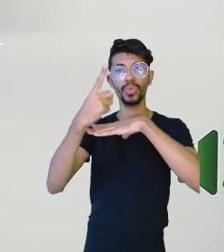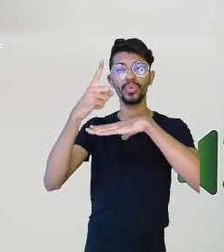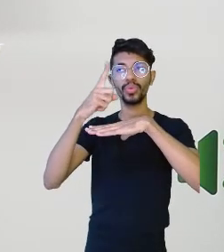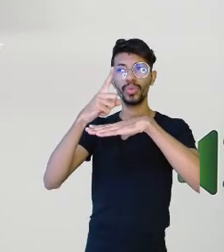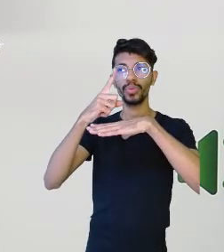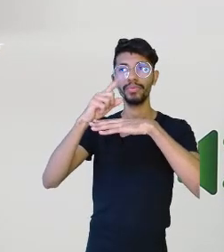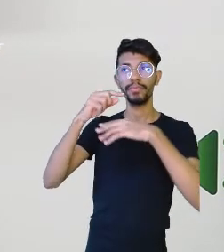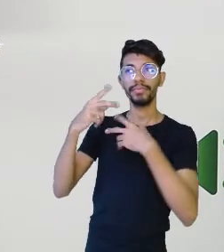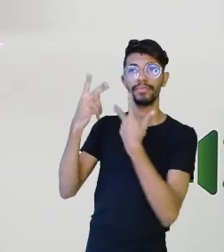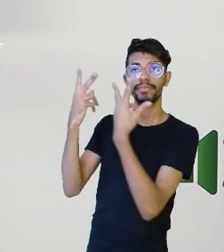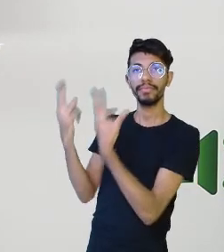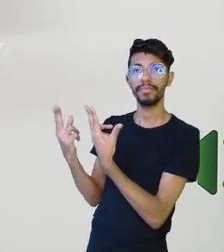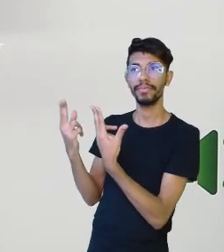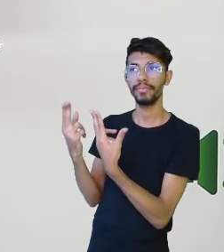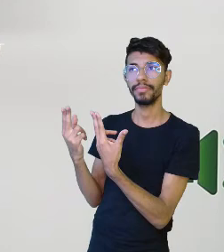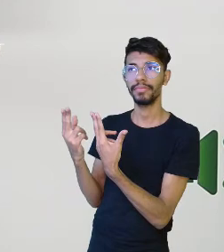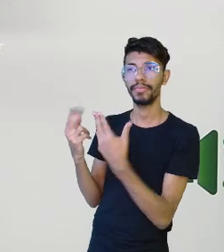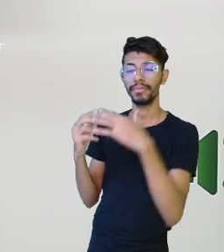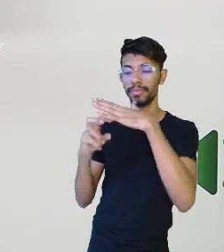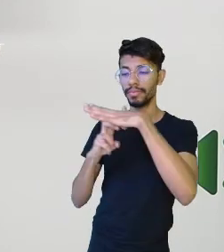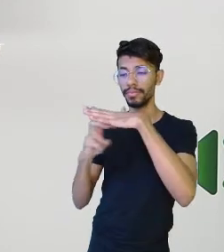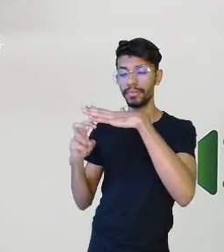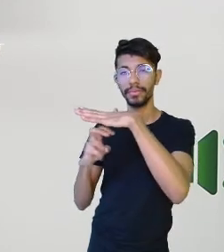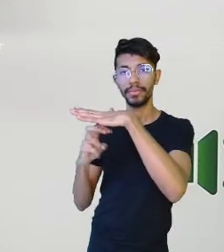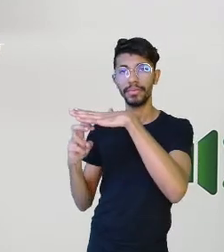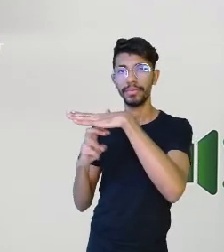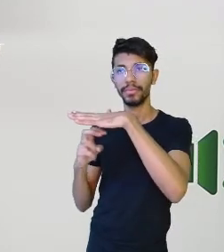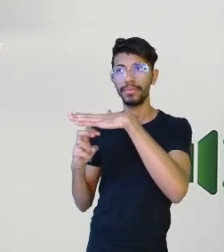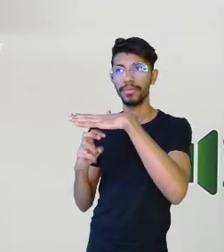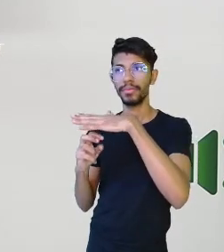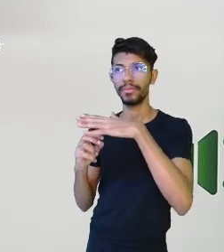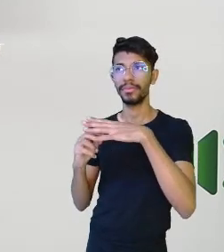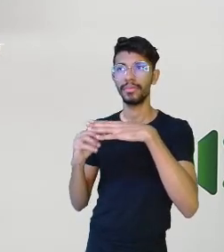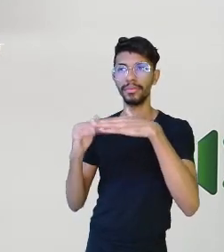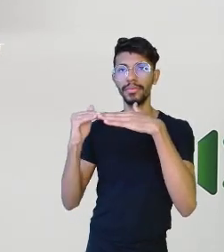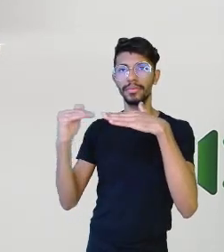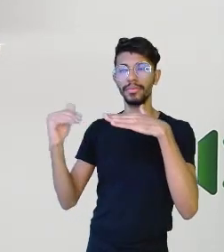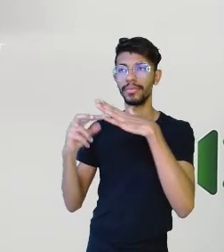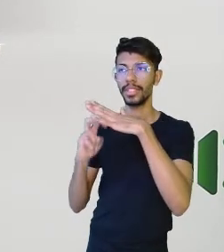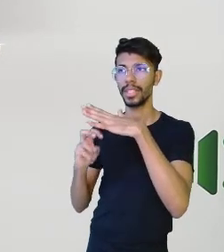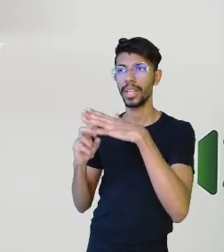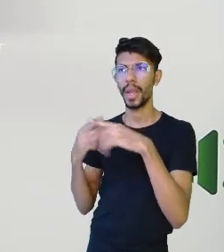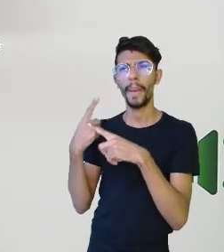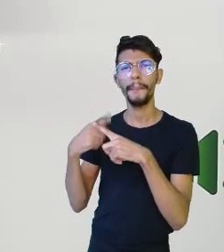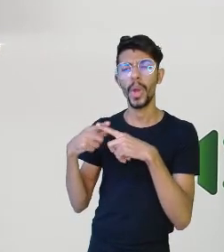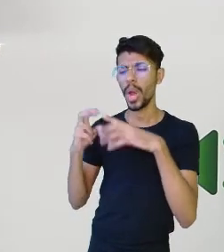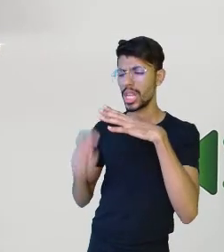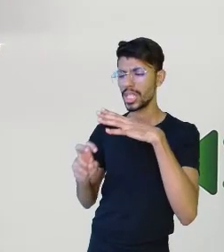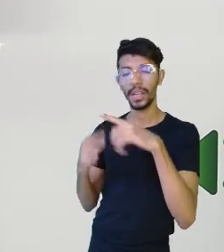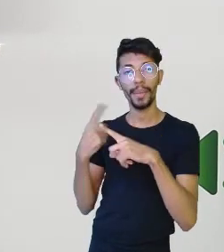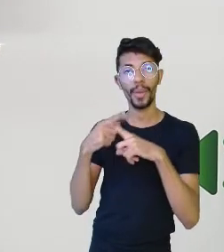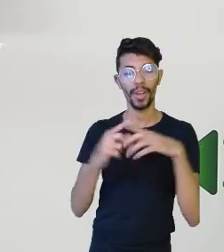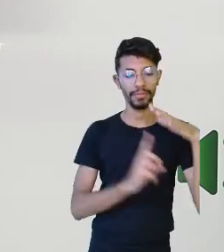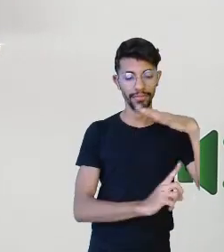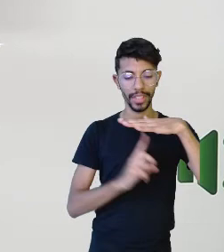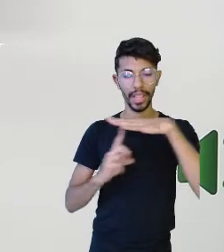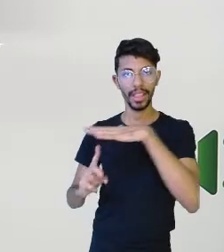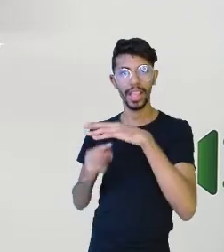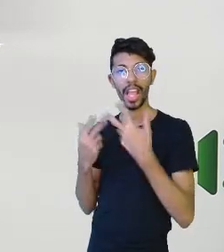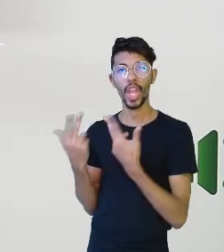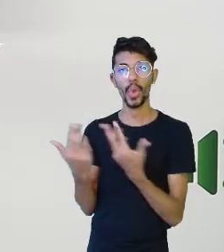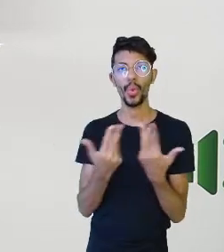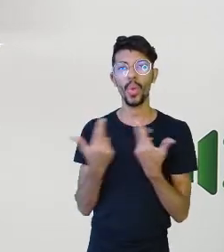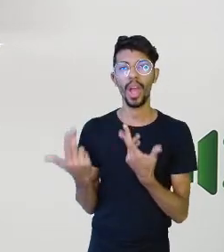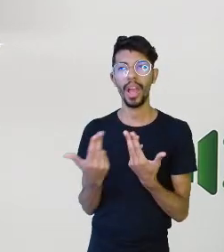3 mais 1 sobre 5. Por que o 5? Porque os denominadores são iguais. Se eles são iguais,